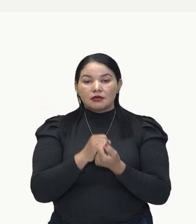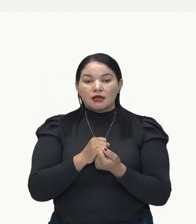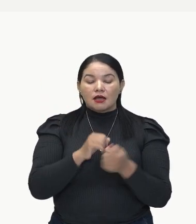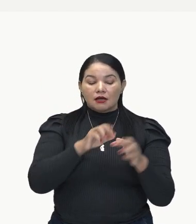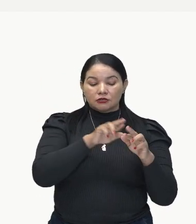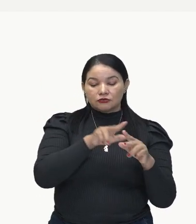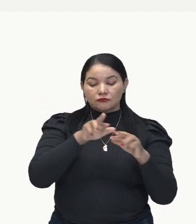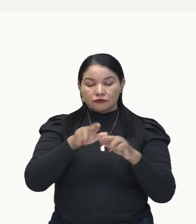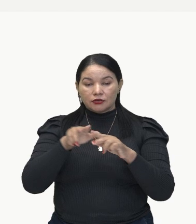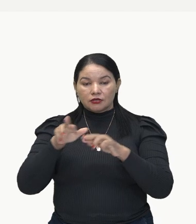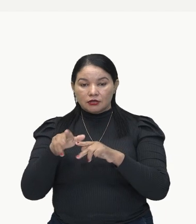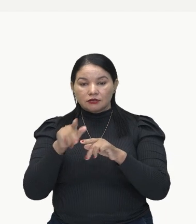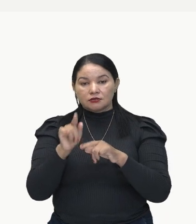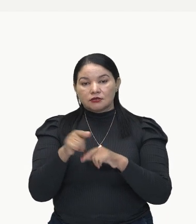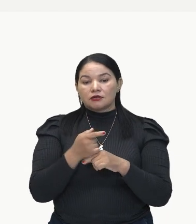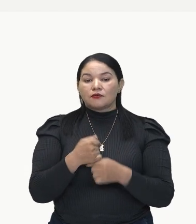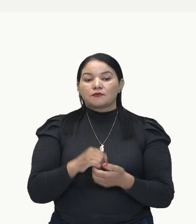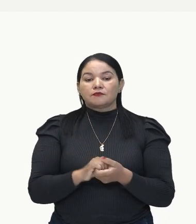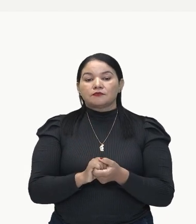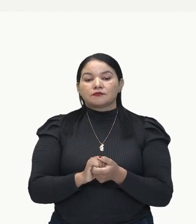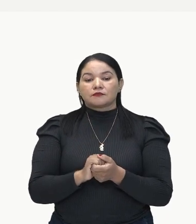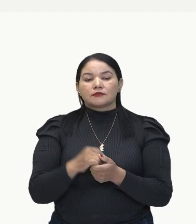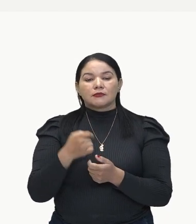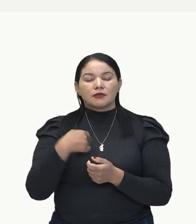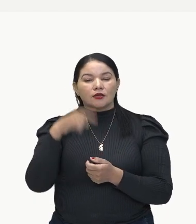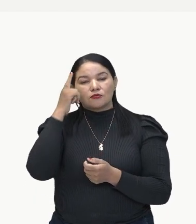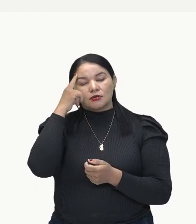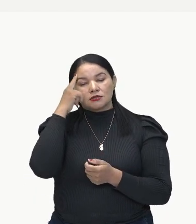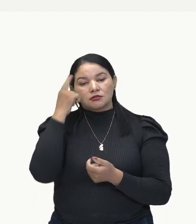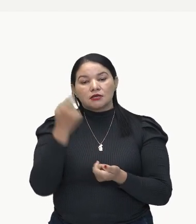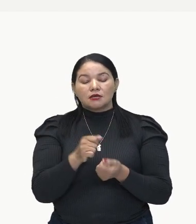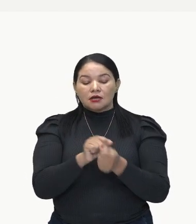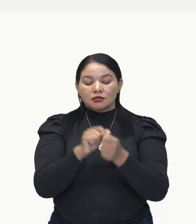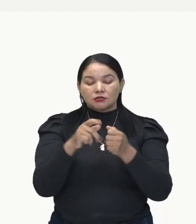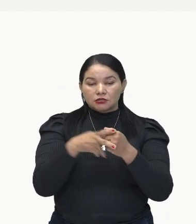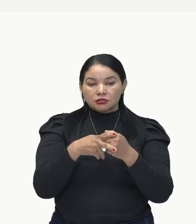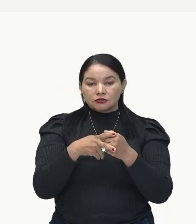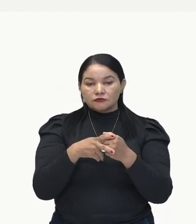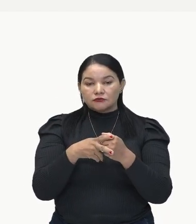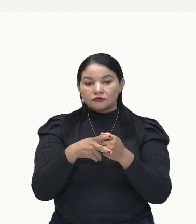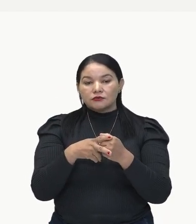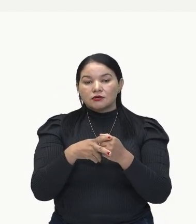diferenças. Então, pensei em adjetivo,